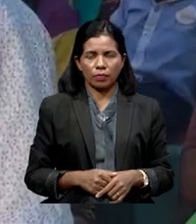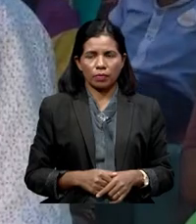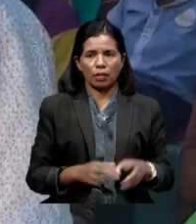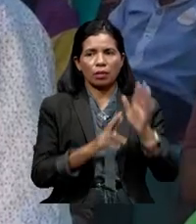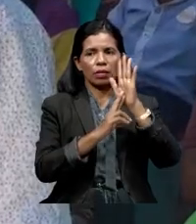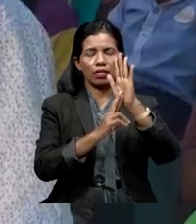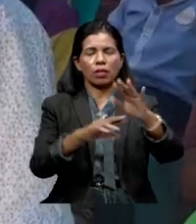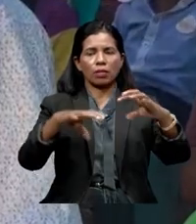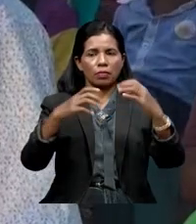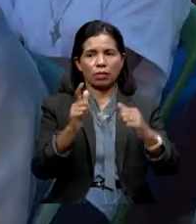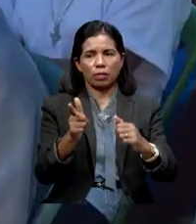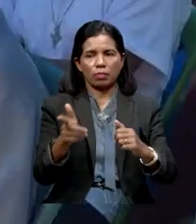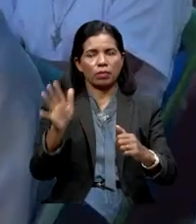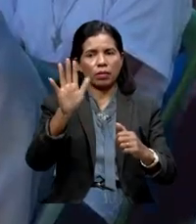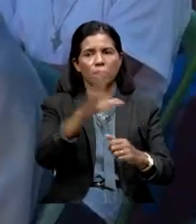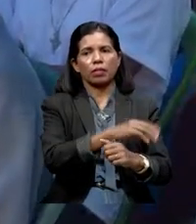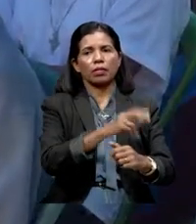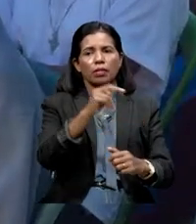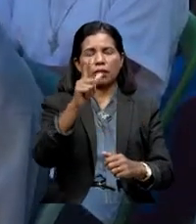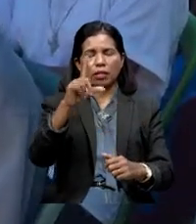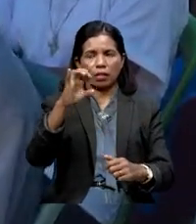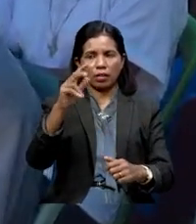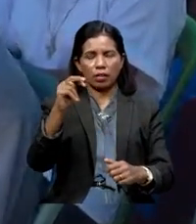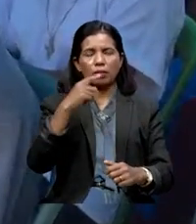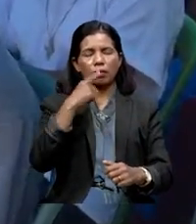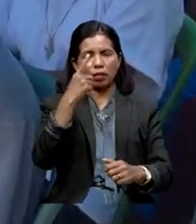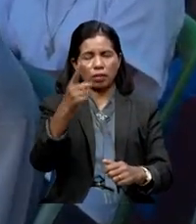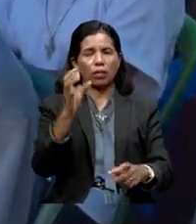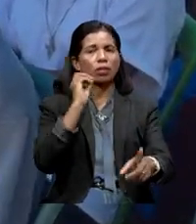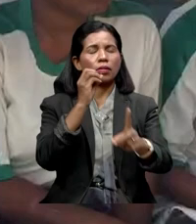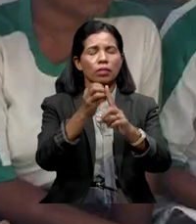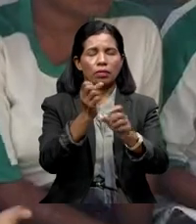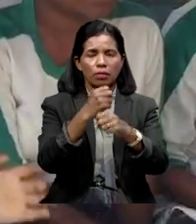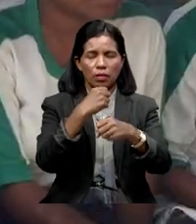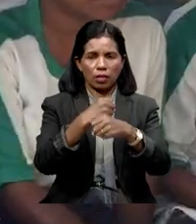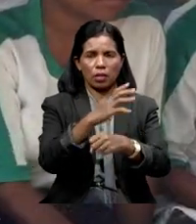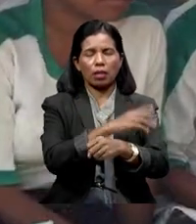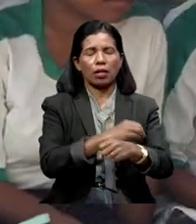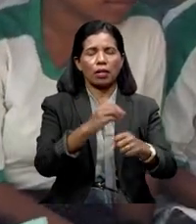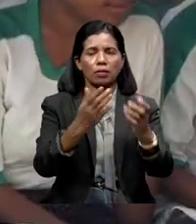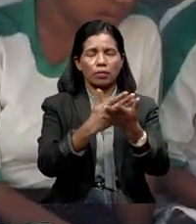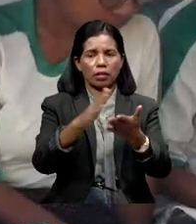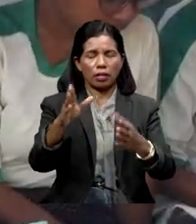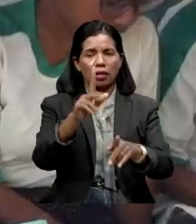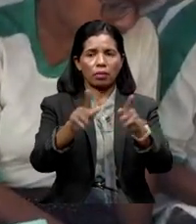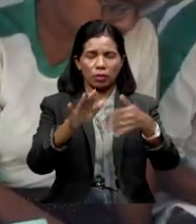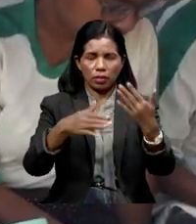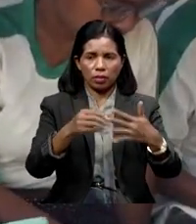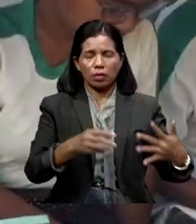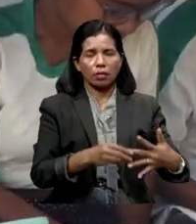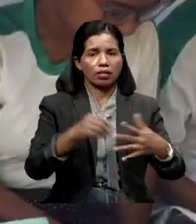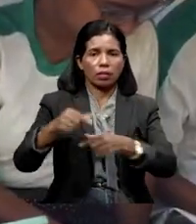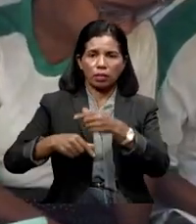Representante do Comitê Ronaldo Recindima, Latalino de Jesus Guzmán Soares Ateten, objetivo é a reflexão né, a tu rafano comunidade, liu